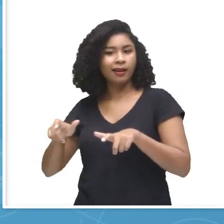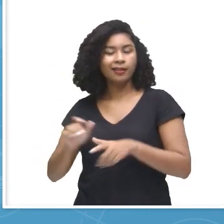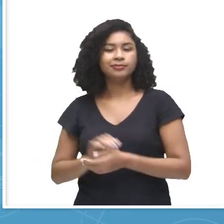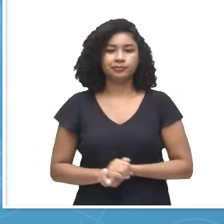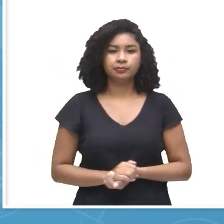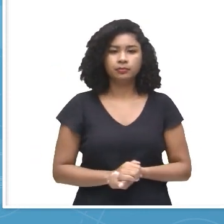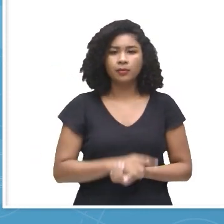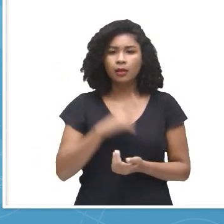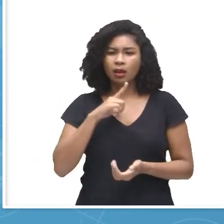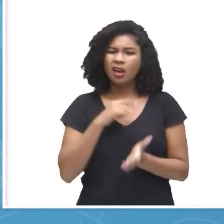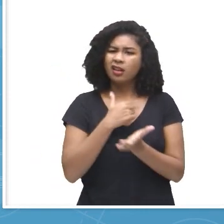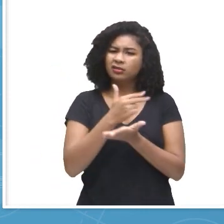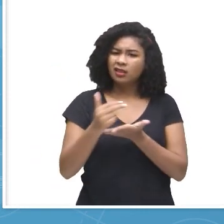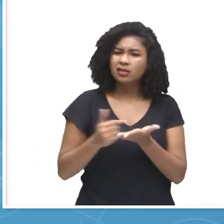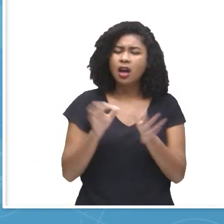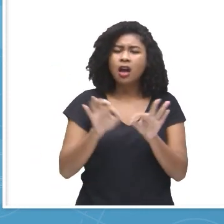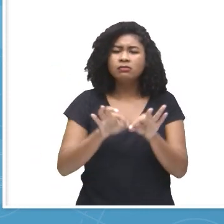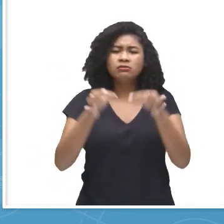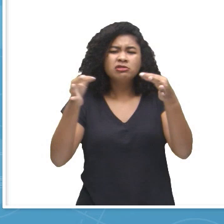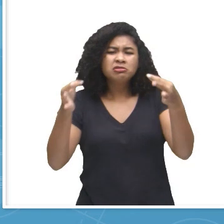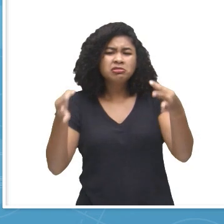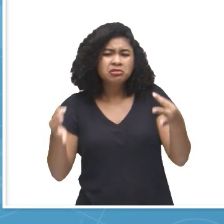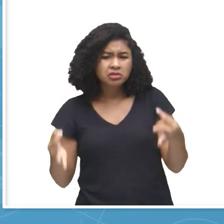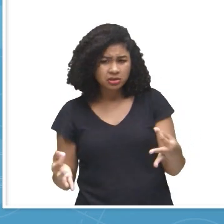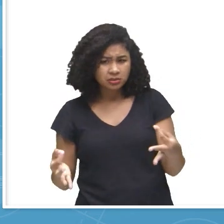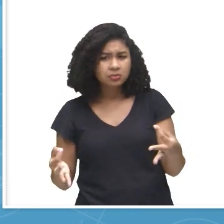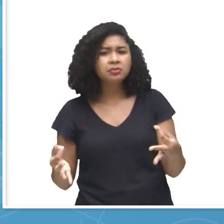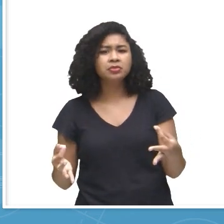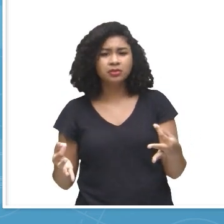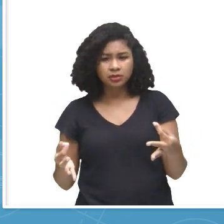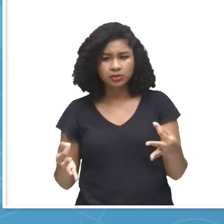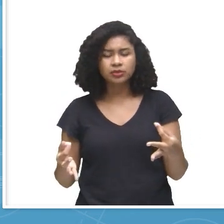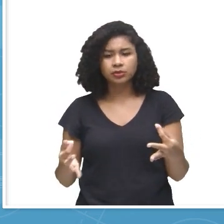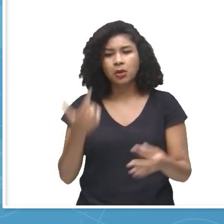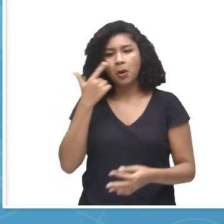em que se emprega pouca técnica, e outros onde